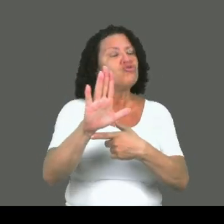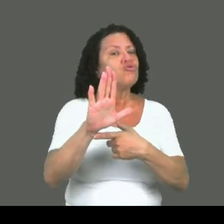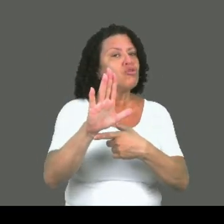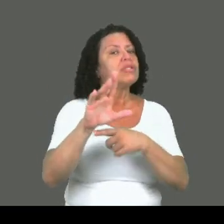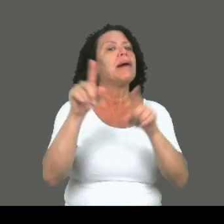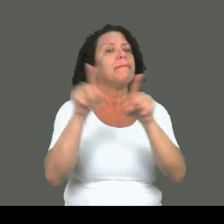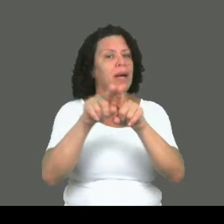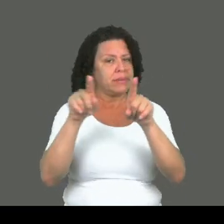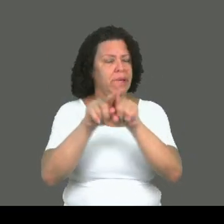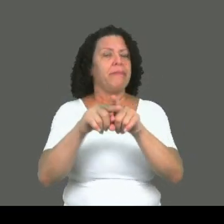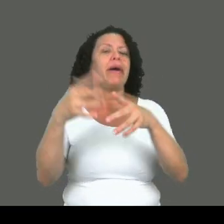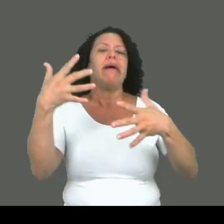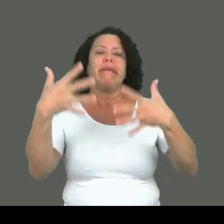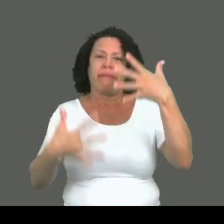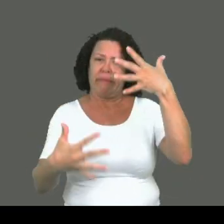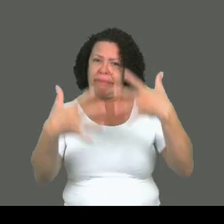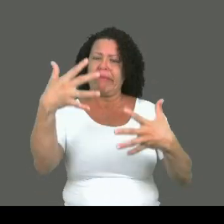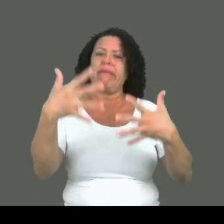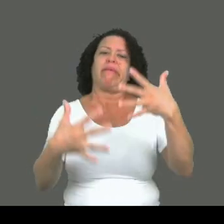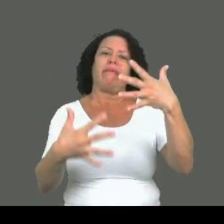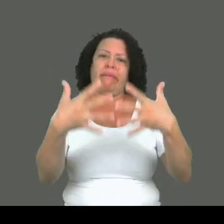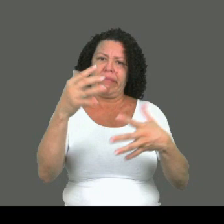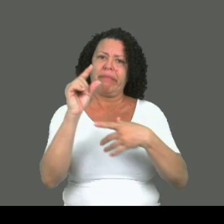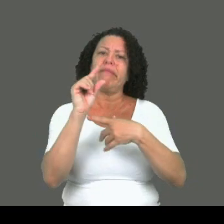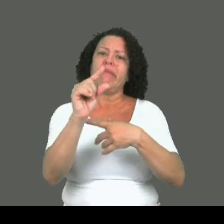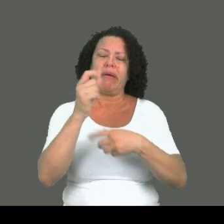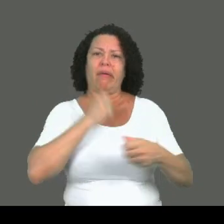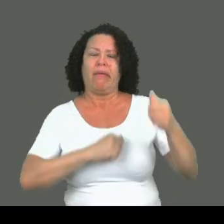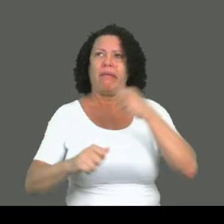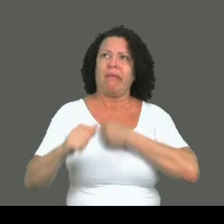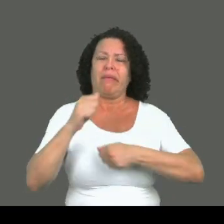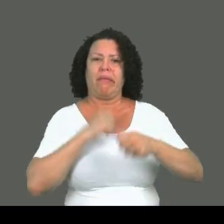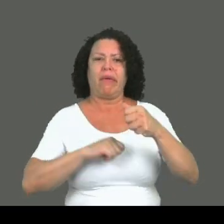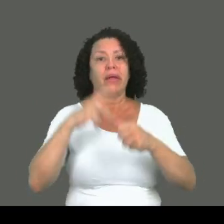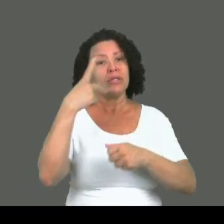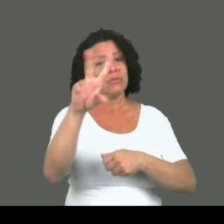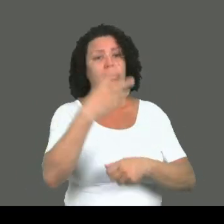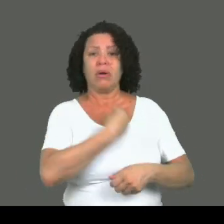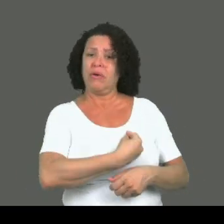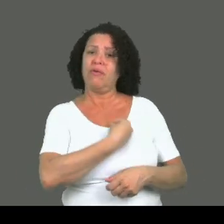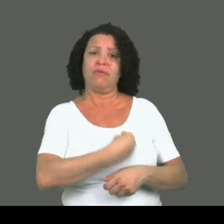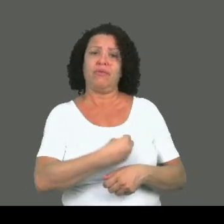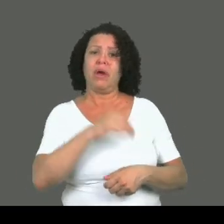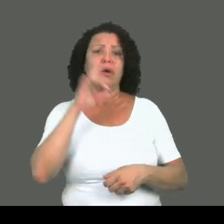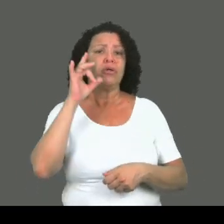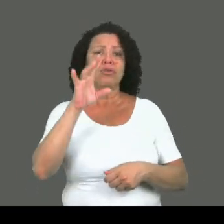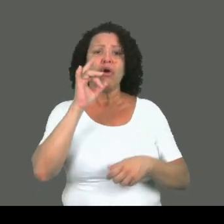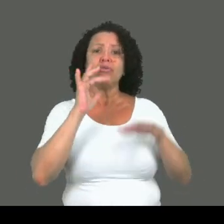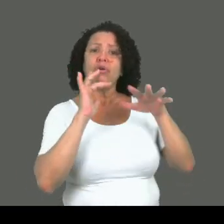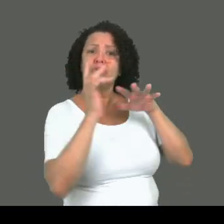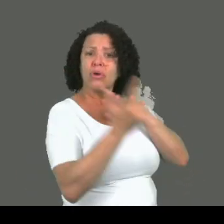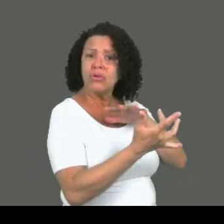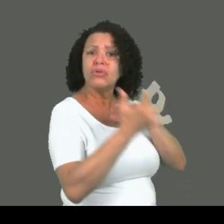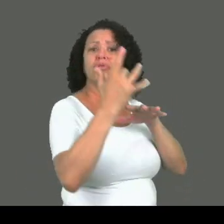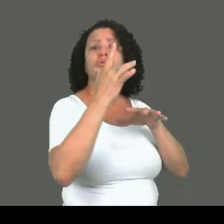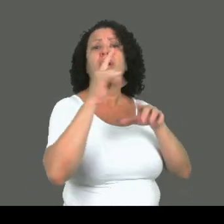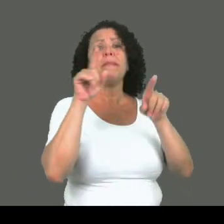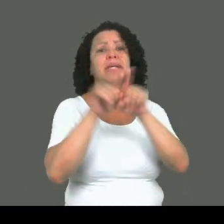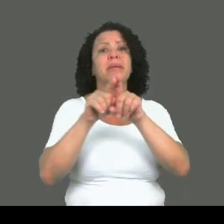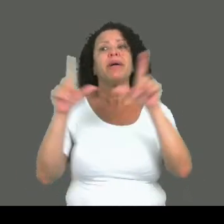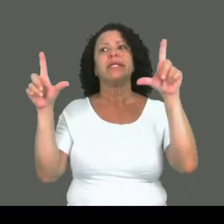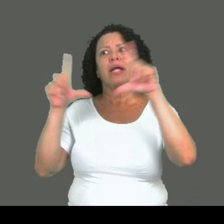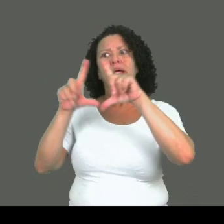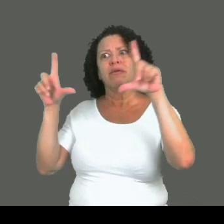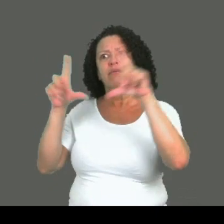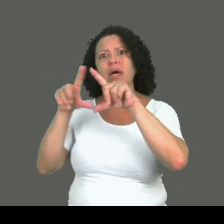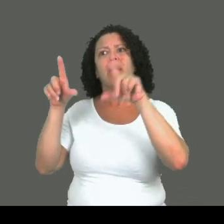mas também serve para despertar uma ansiedade muito grande. Não só as redes sociais, mas como a própria televisão,